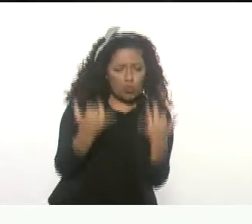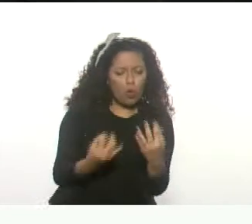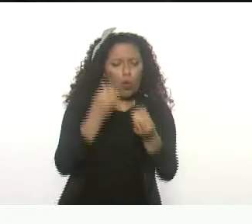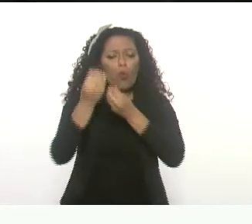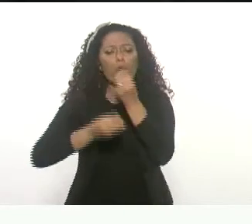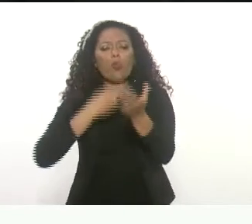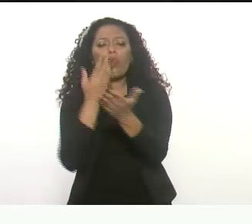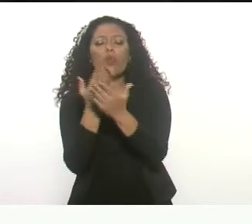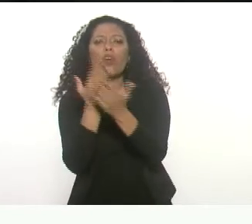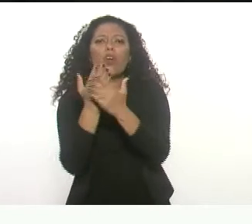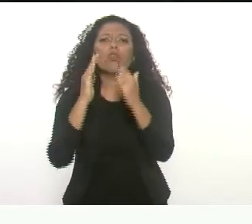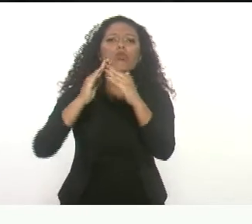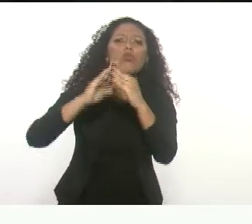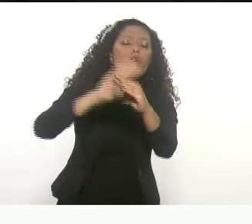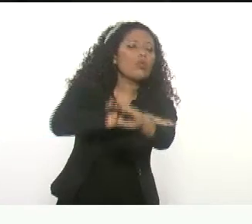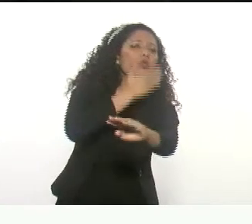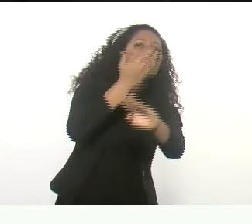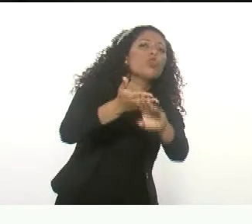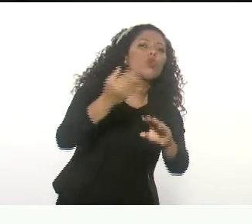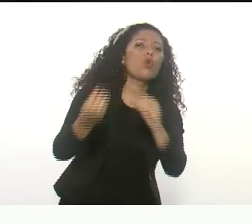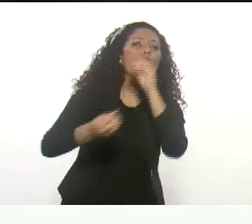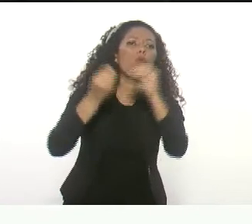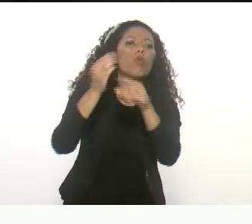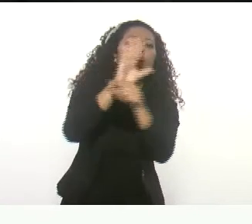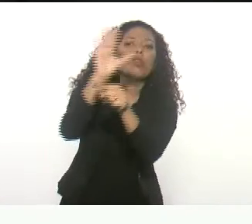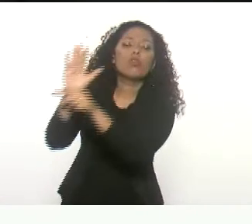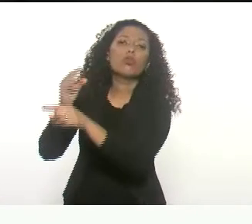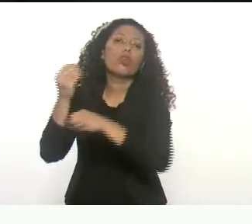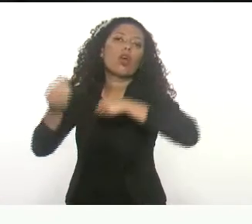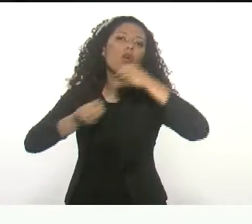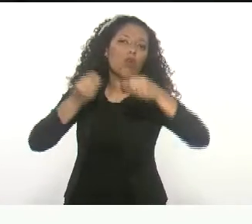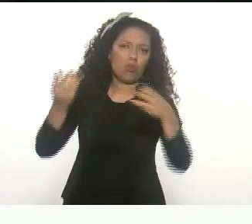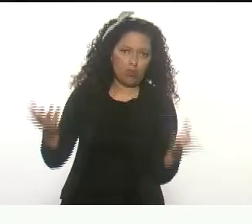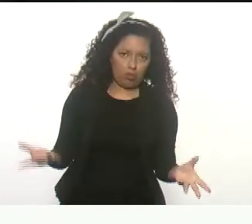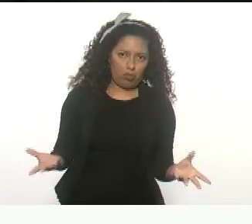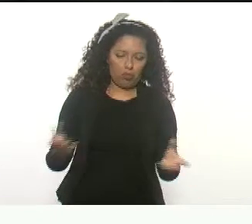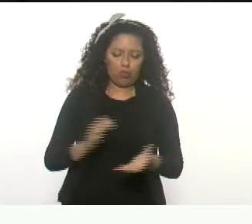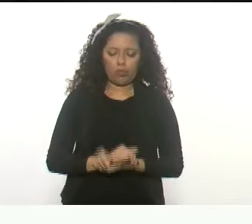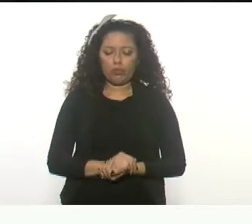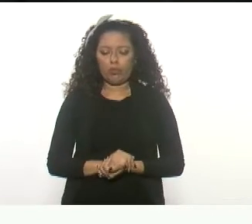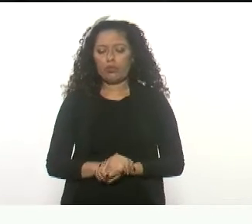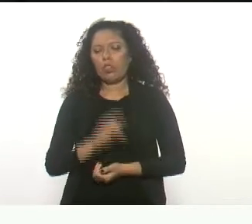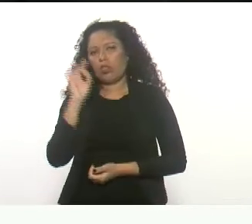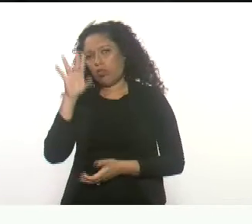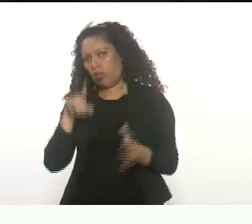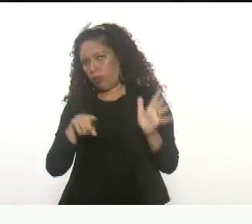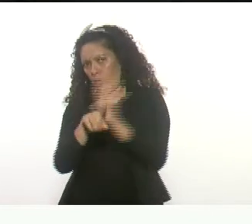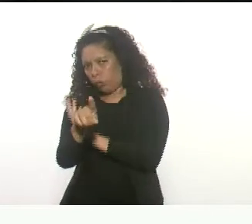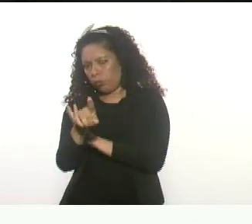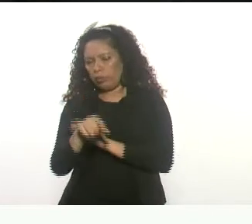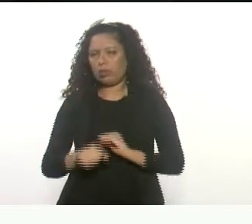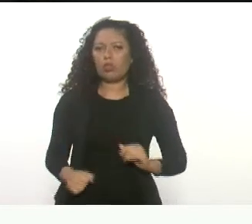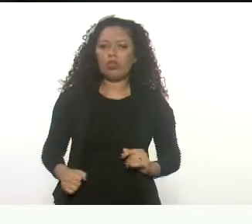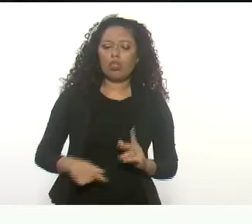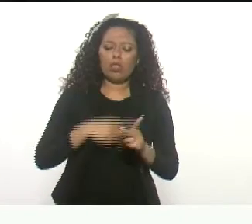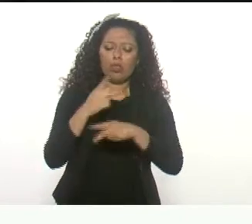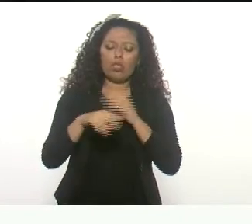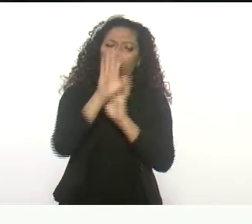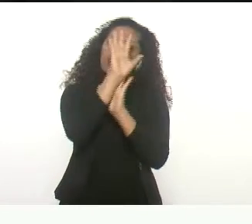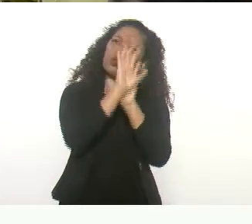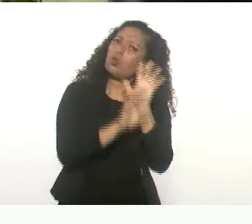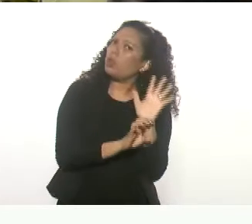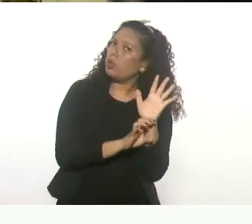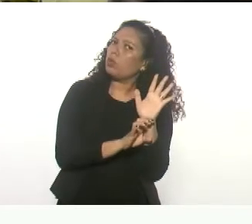resultado, pelo menos um impacto positivo na aprendizagem. Só uma pergunta, Teca, sobre a parte do currículo